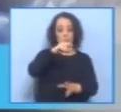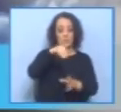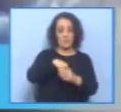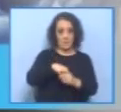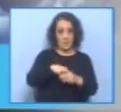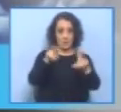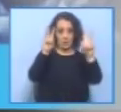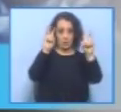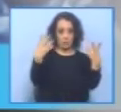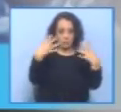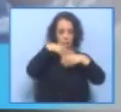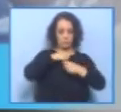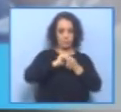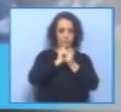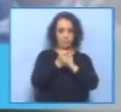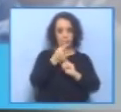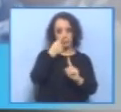de evangelização.